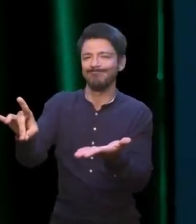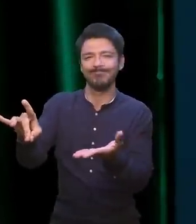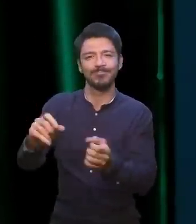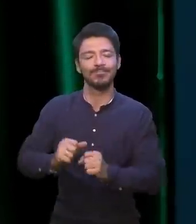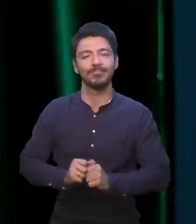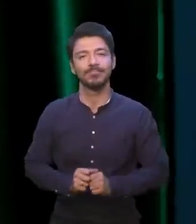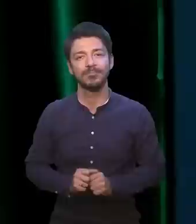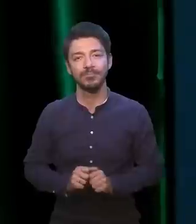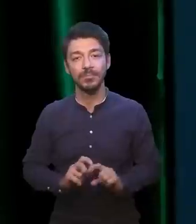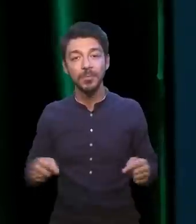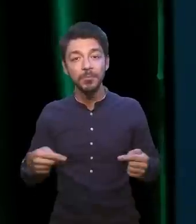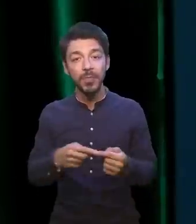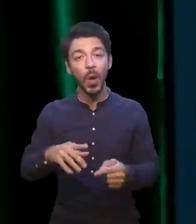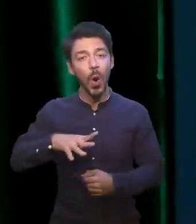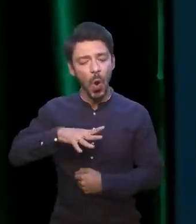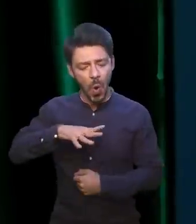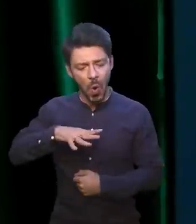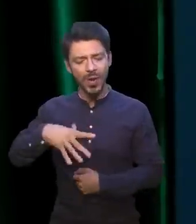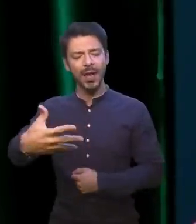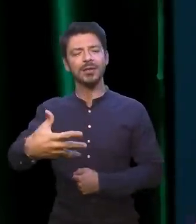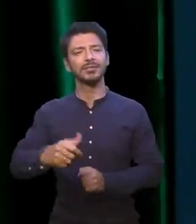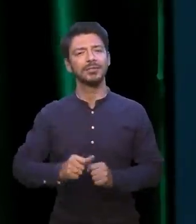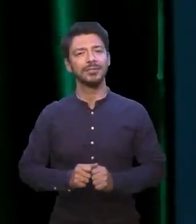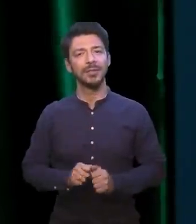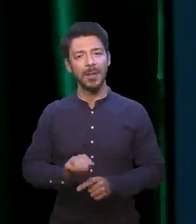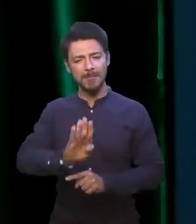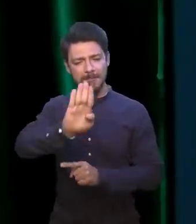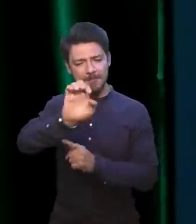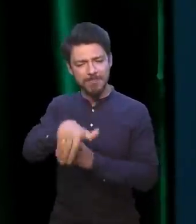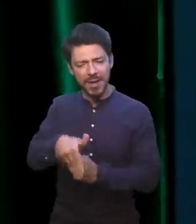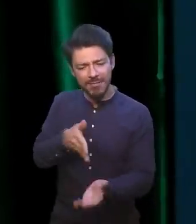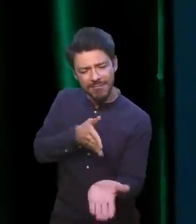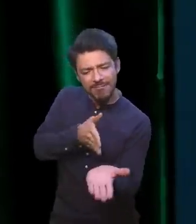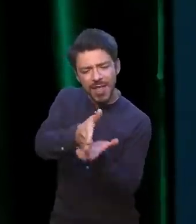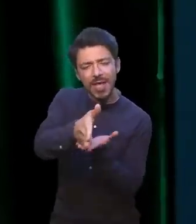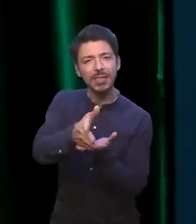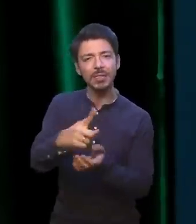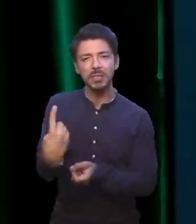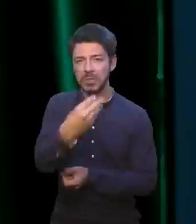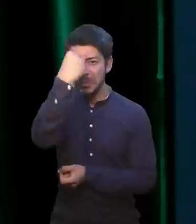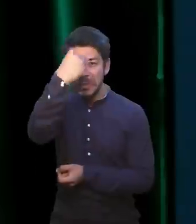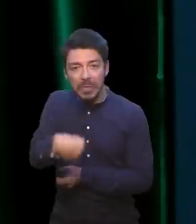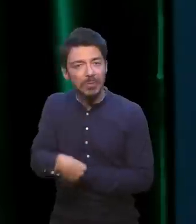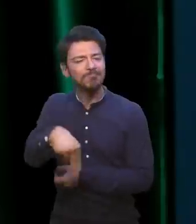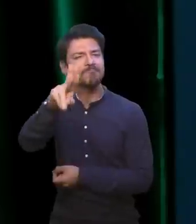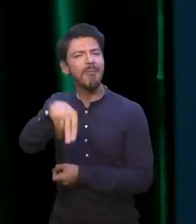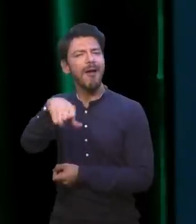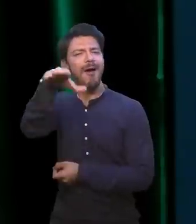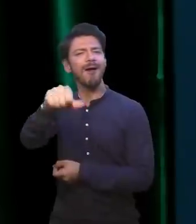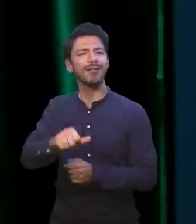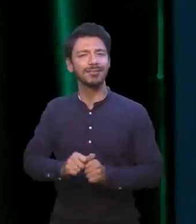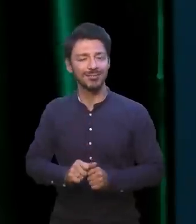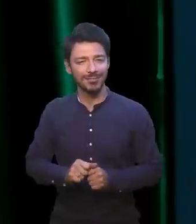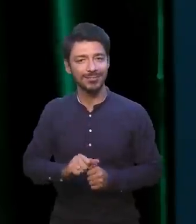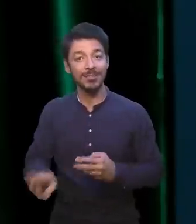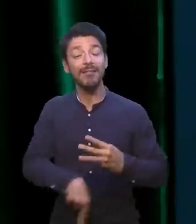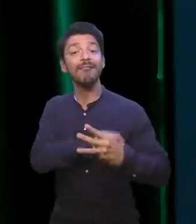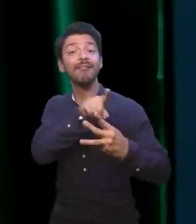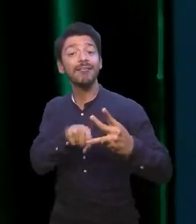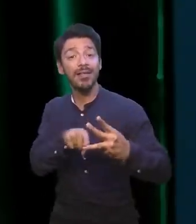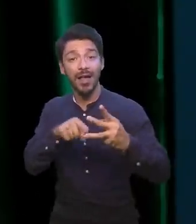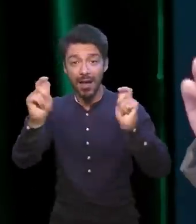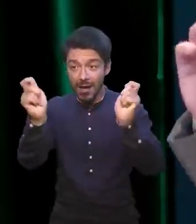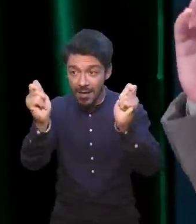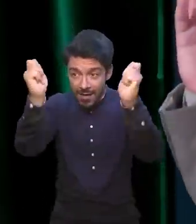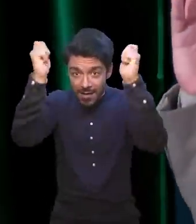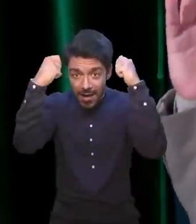coragem para usar no bem, para não desistir. Nós vamos usar, como diz Emmanuel, o capacete da esperança. Eu